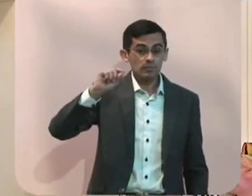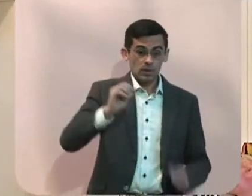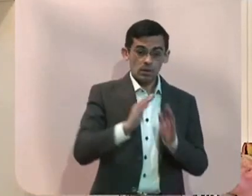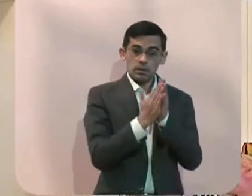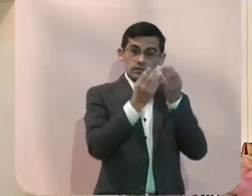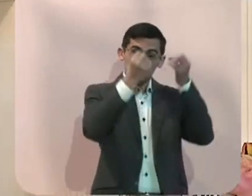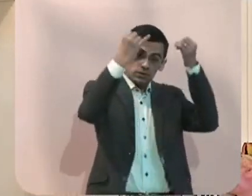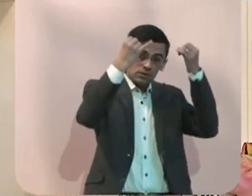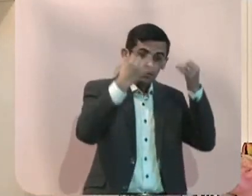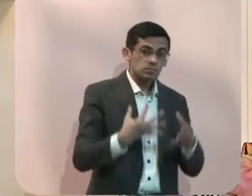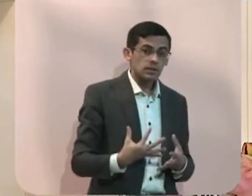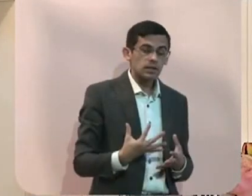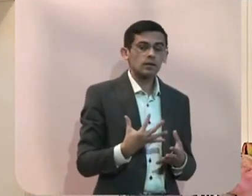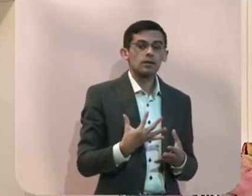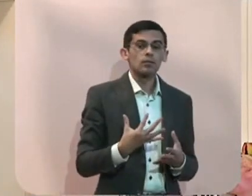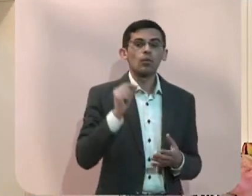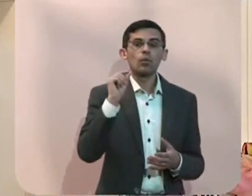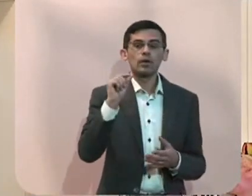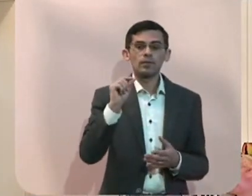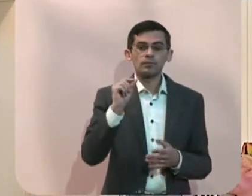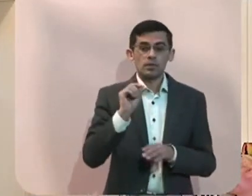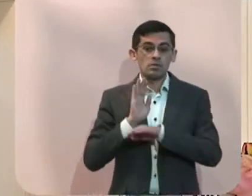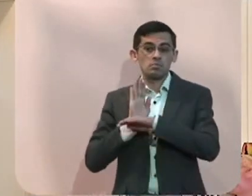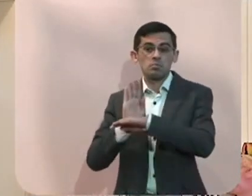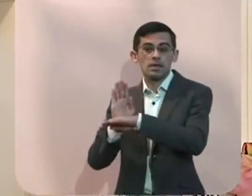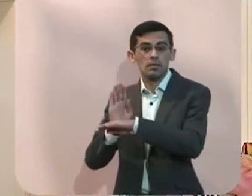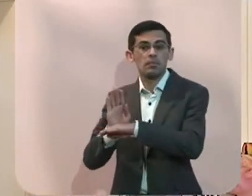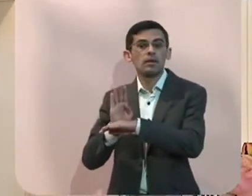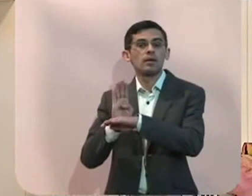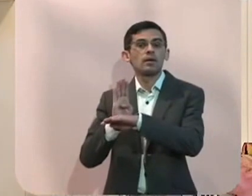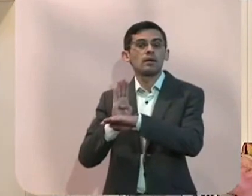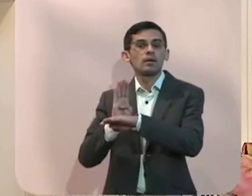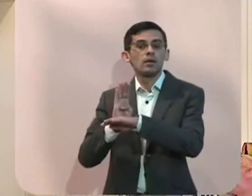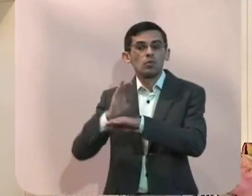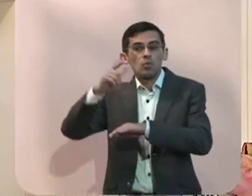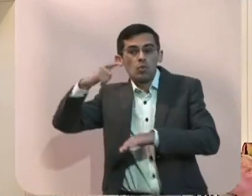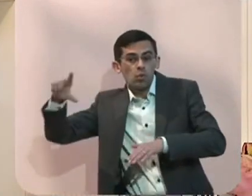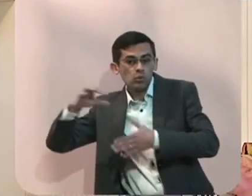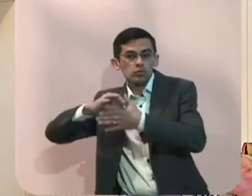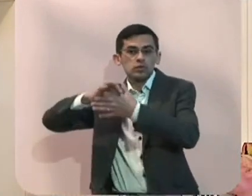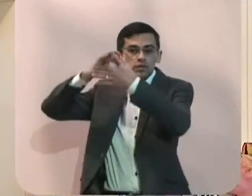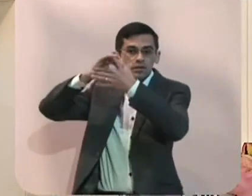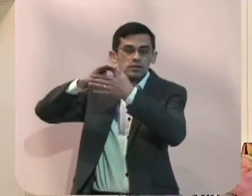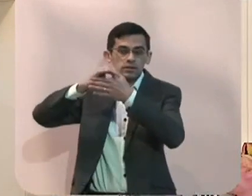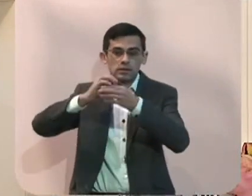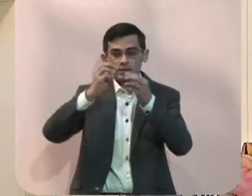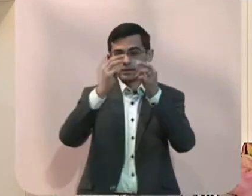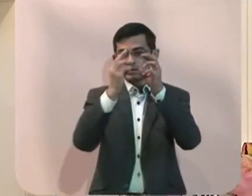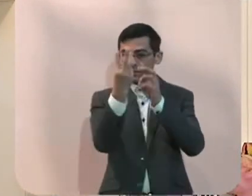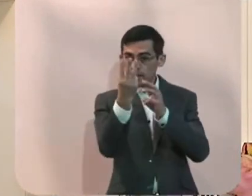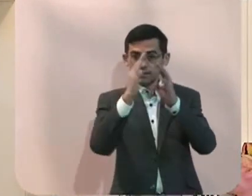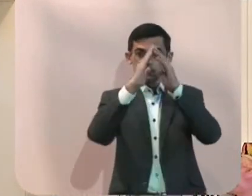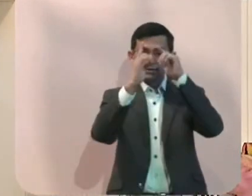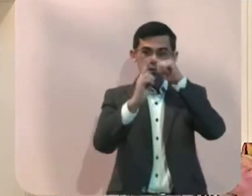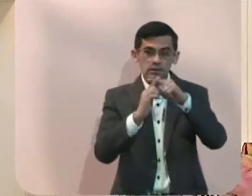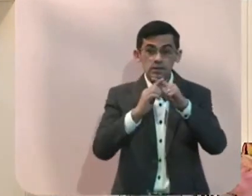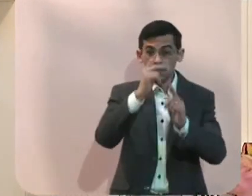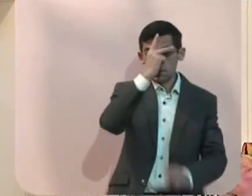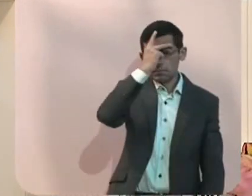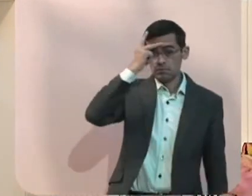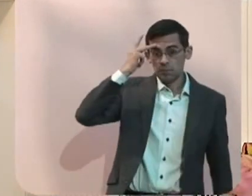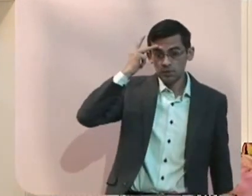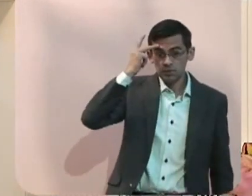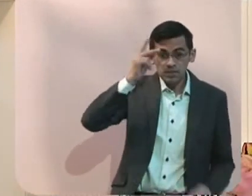Bíblia vai dizer que Barnabé e os demais líderes dessas três igrejas eram